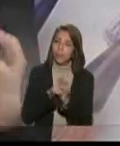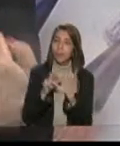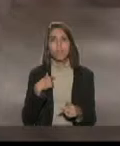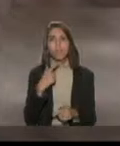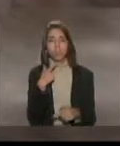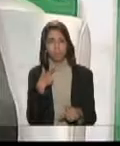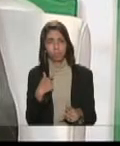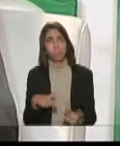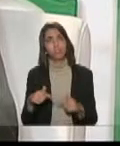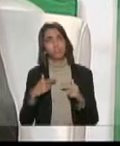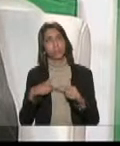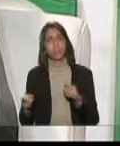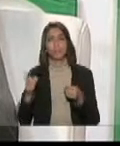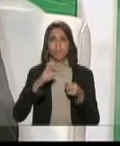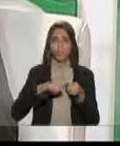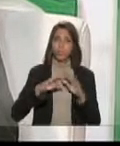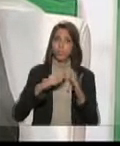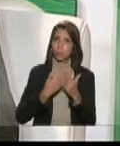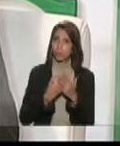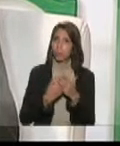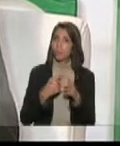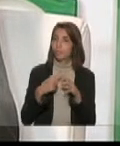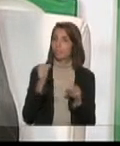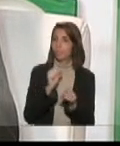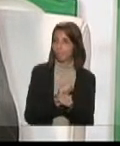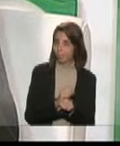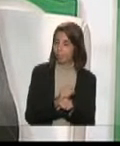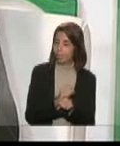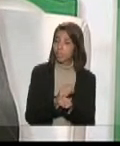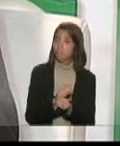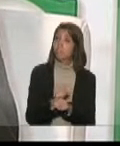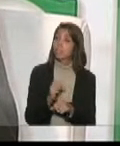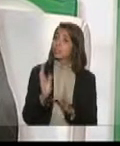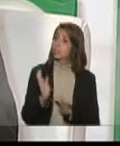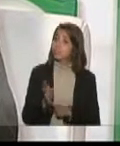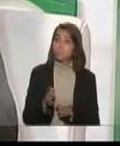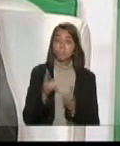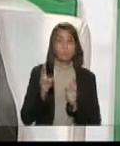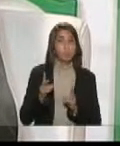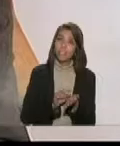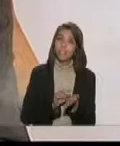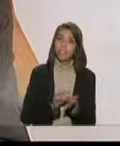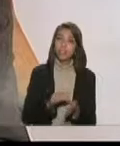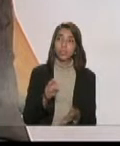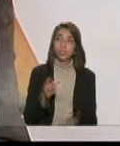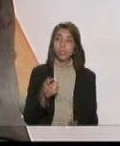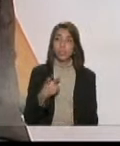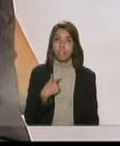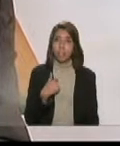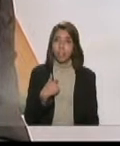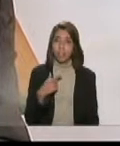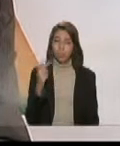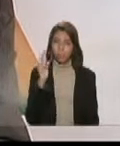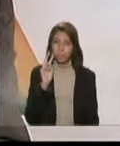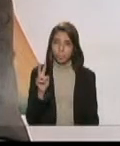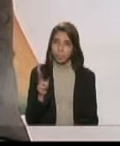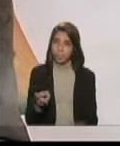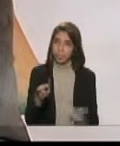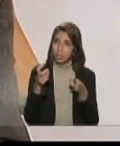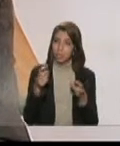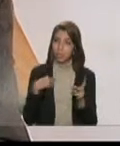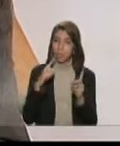século XXI, com internet, televisão, revista, rádio, jornal, e elas engravidam ainda adolescentes. Pois